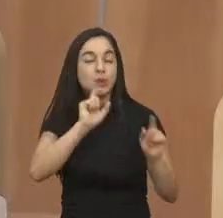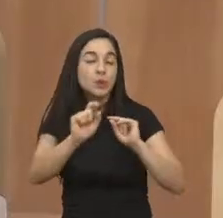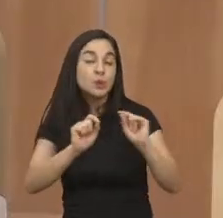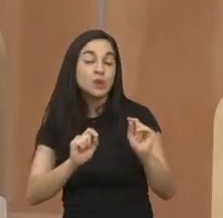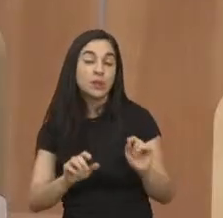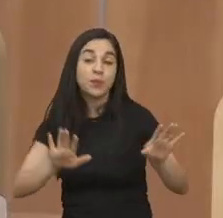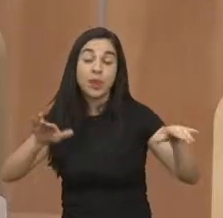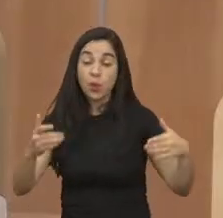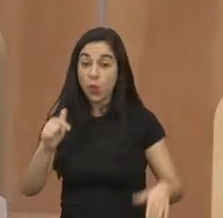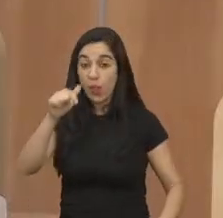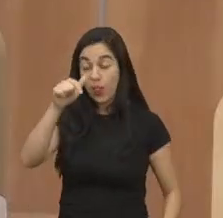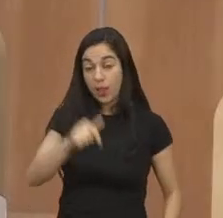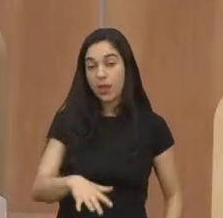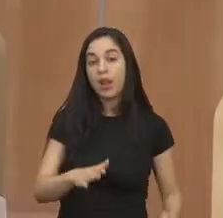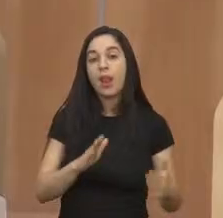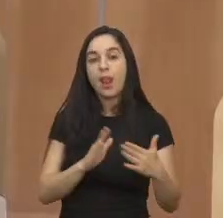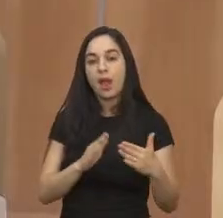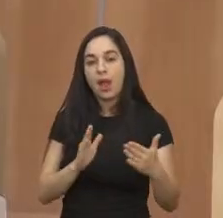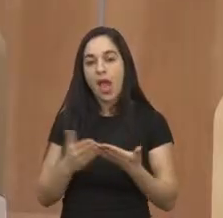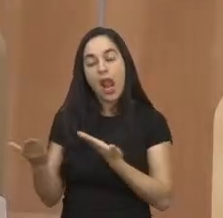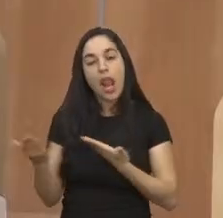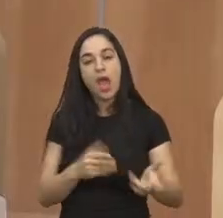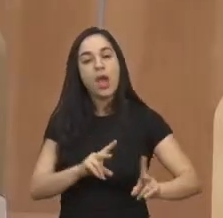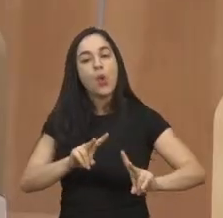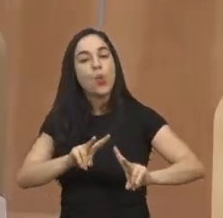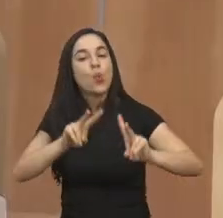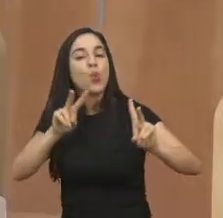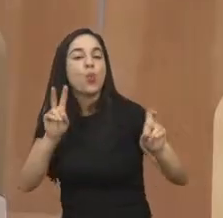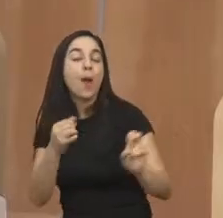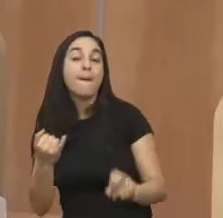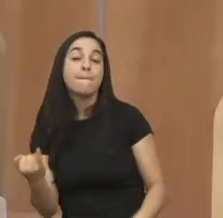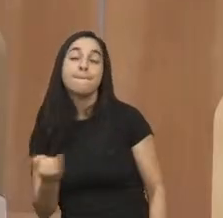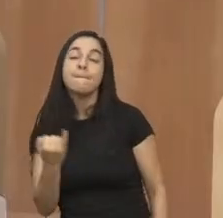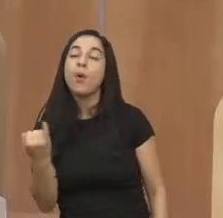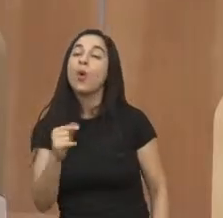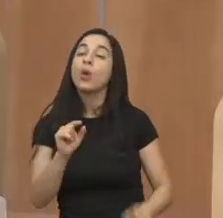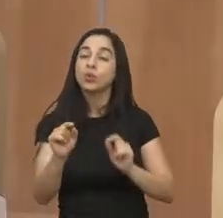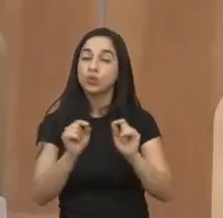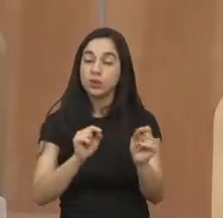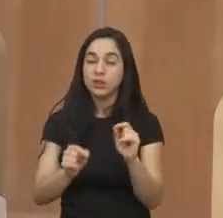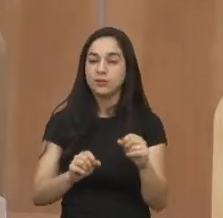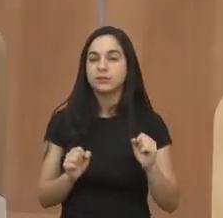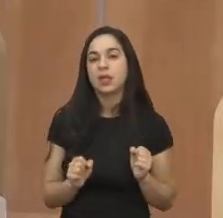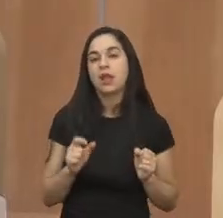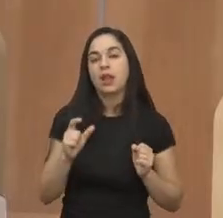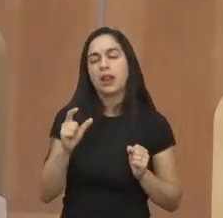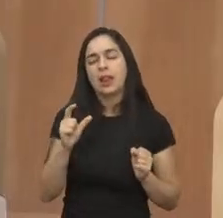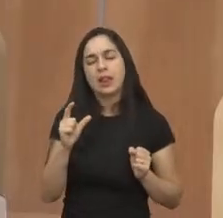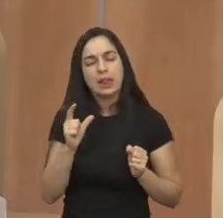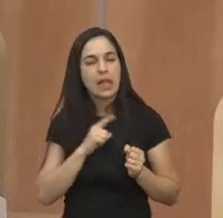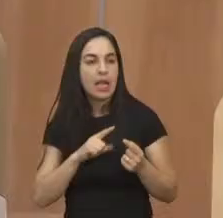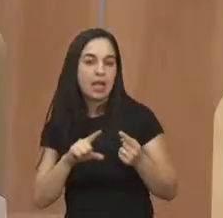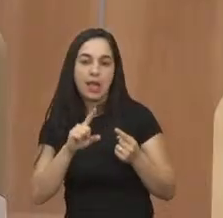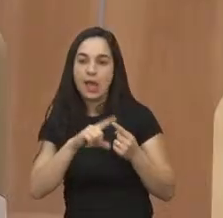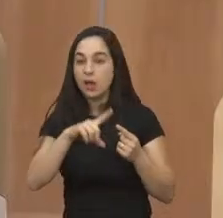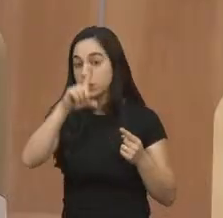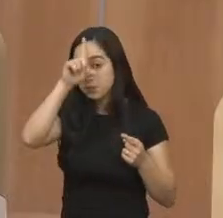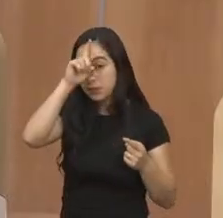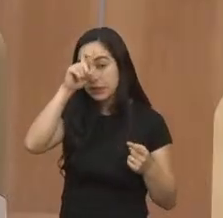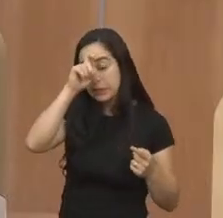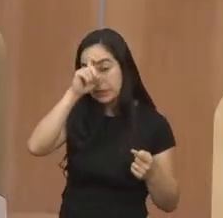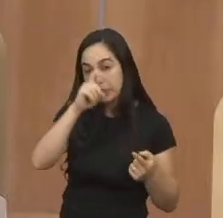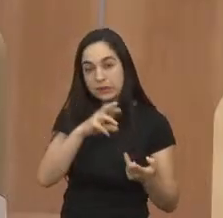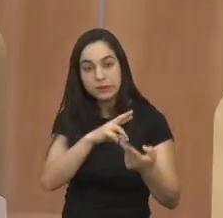traz para essa casa um tema tão importante que envolve terceiros, envolve hospital, envolve a